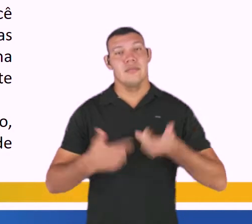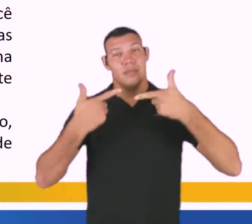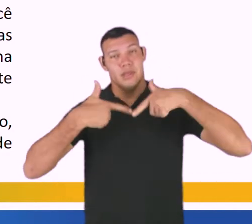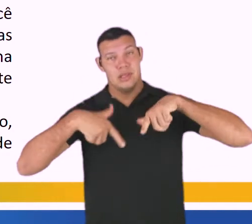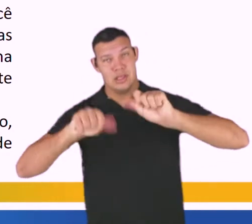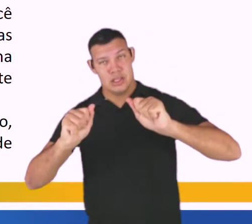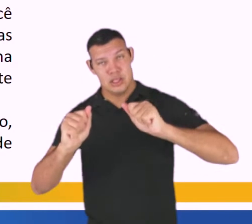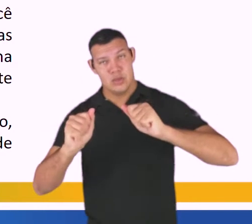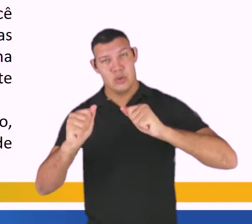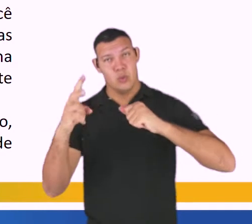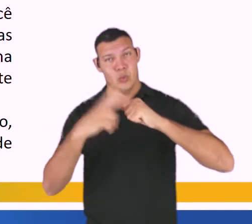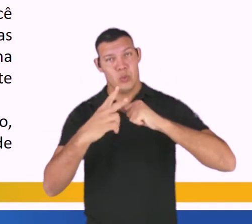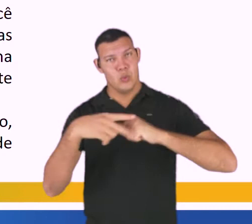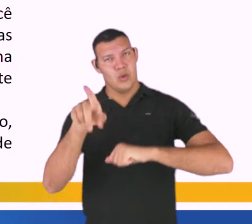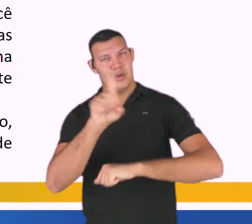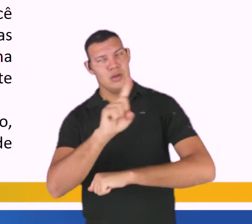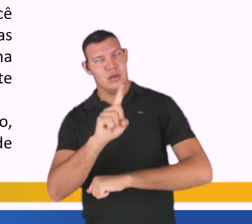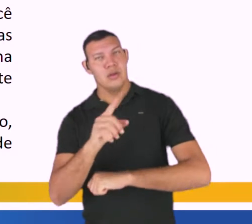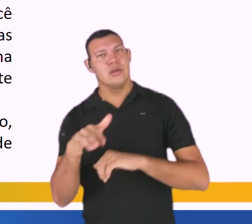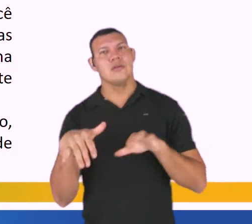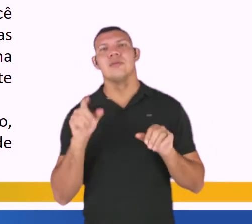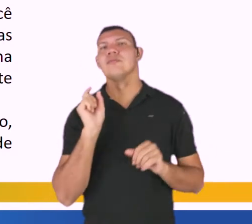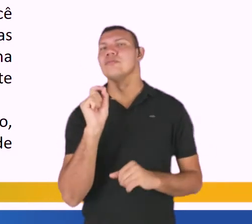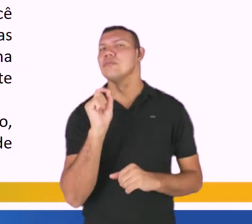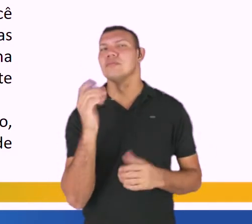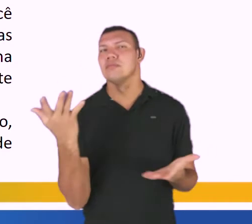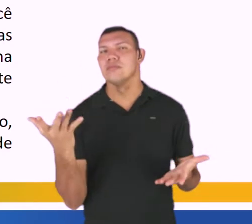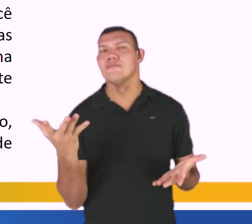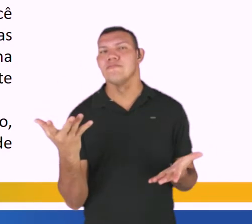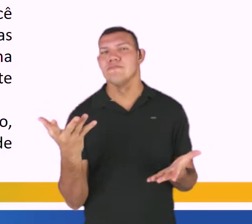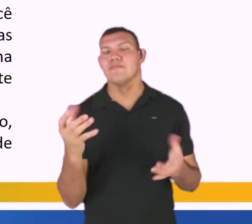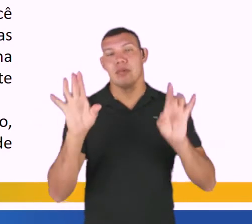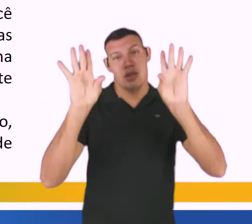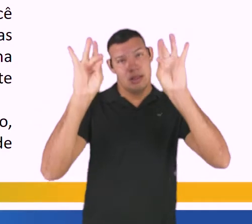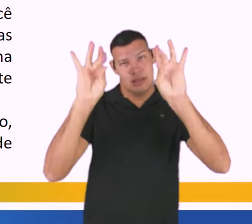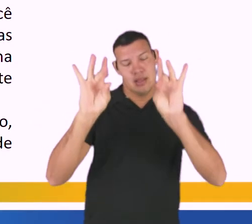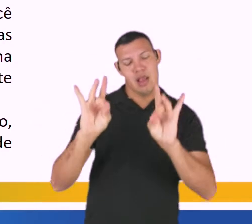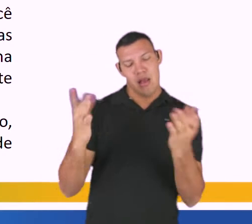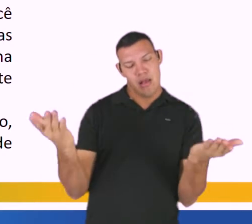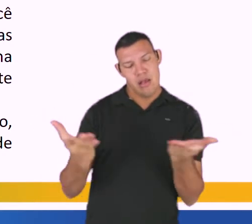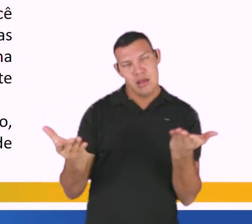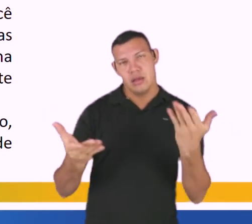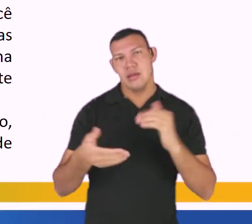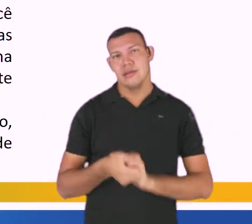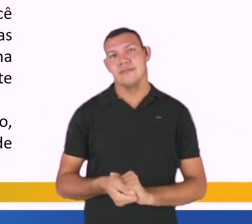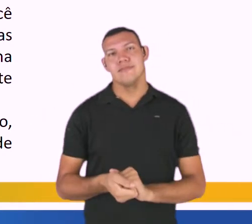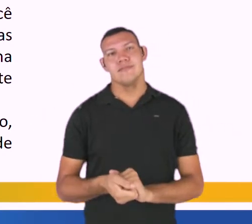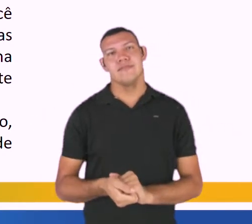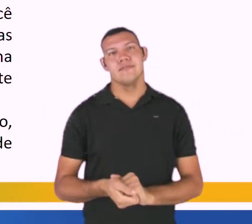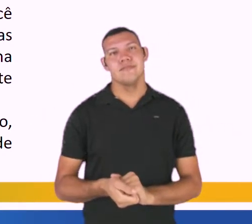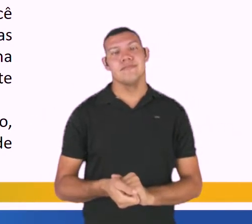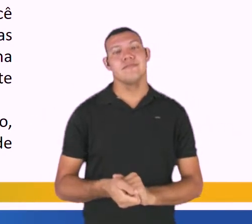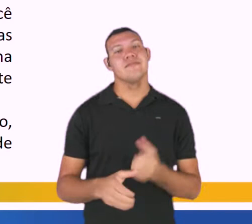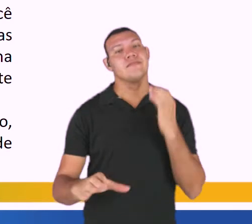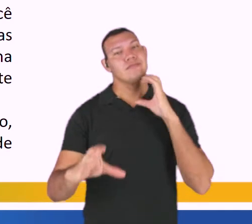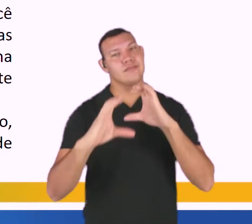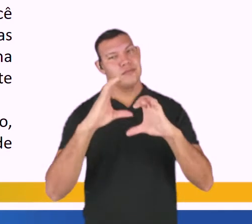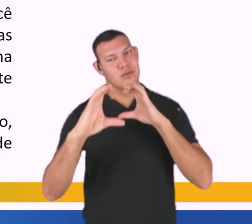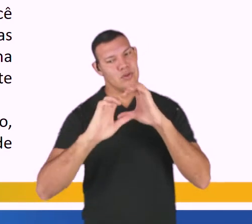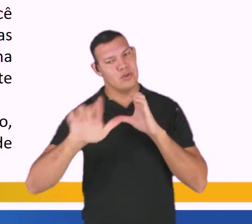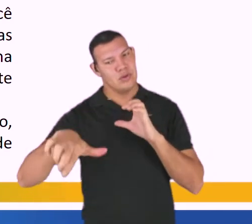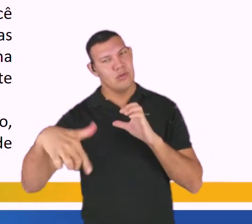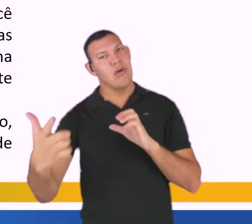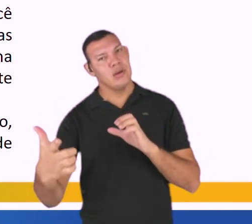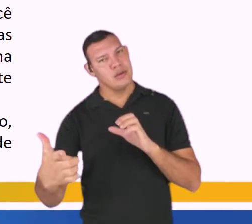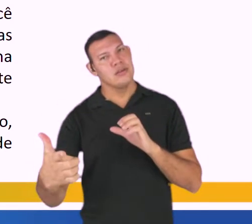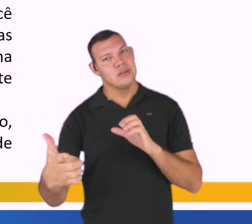linguagem não verbal é o que a gente vai se ater em detalhes agora. A outra forma de comunicação, que